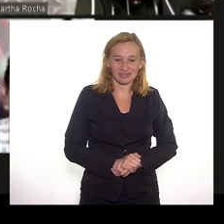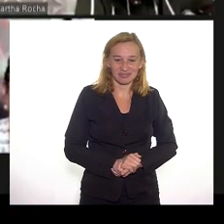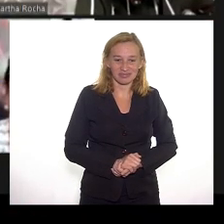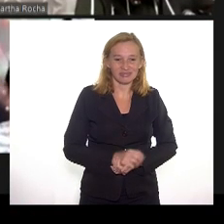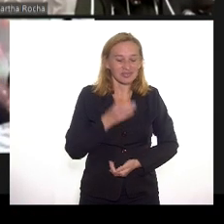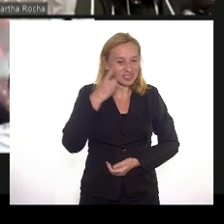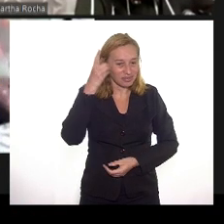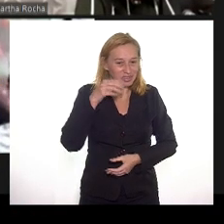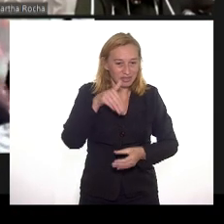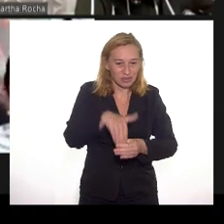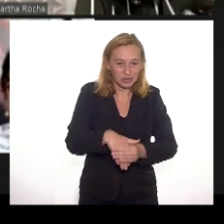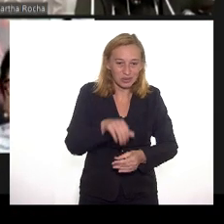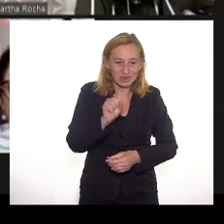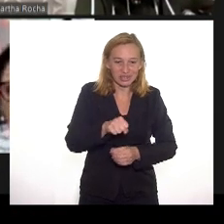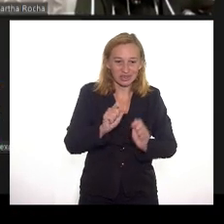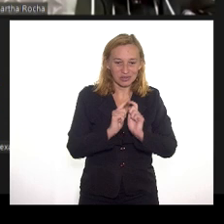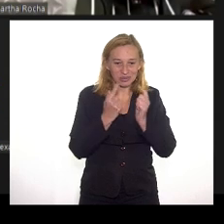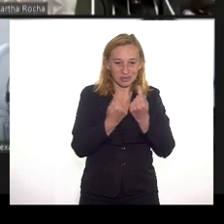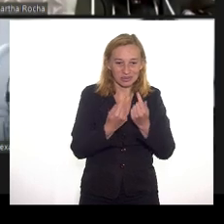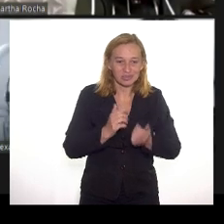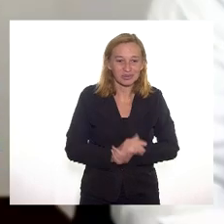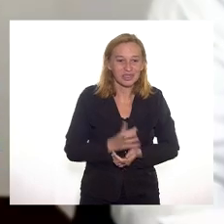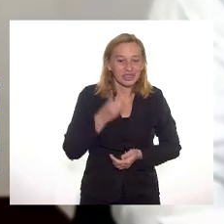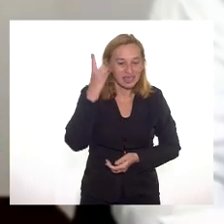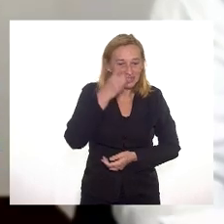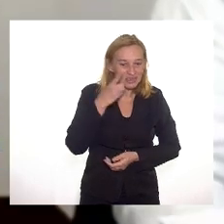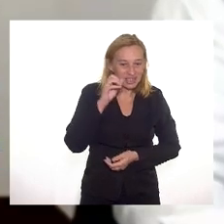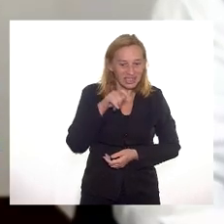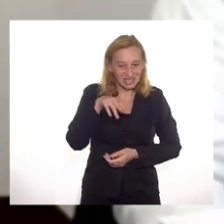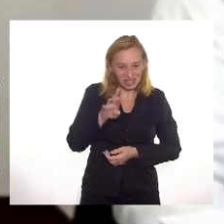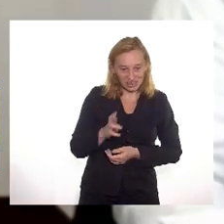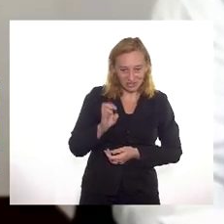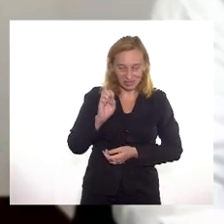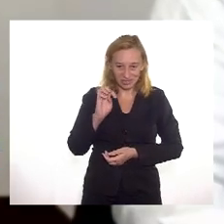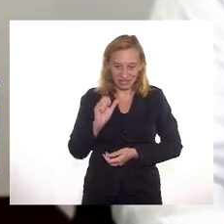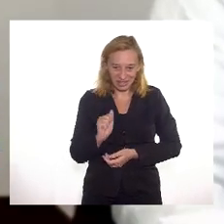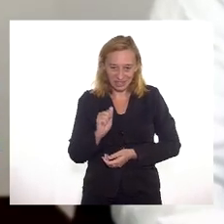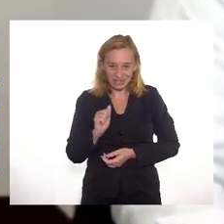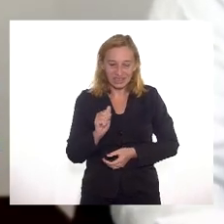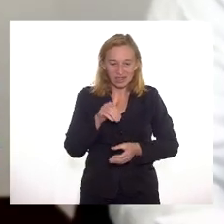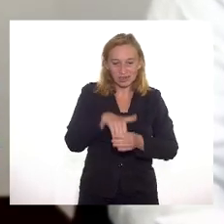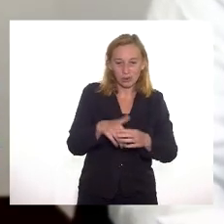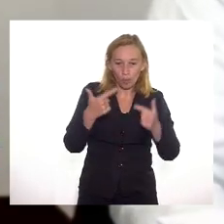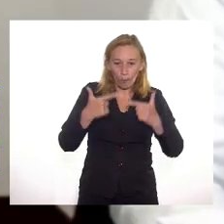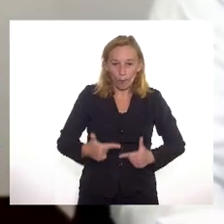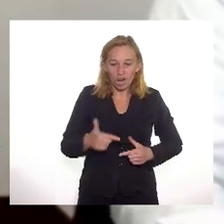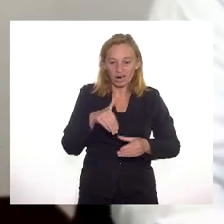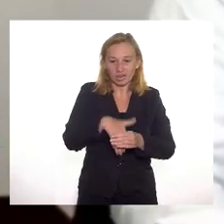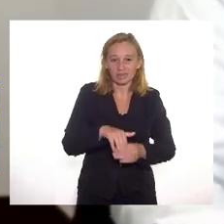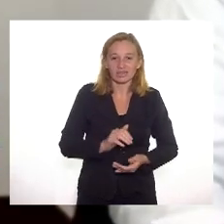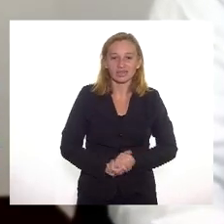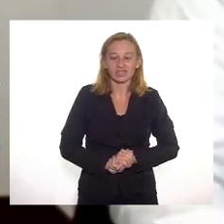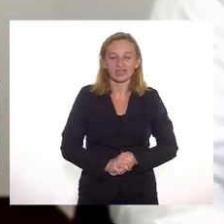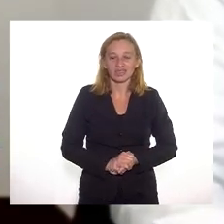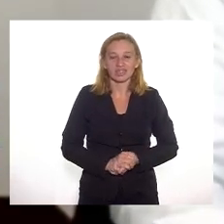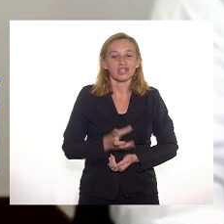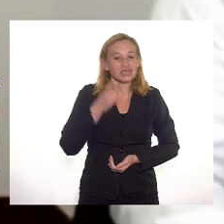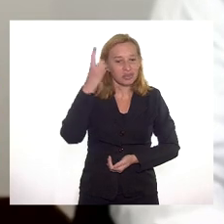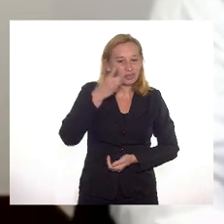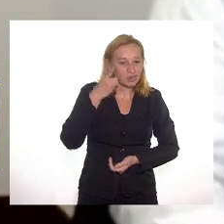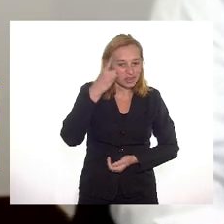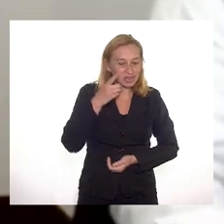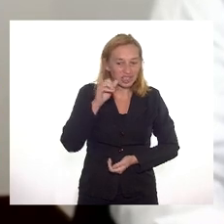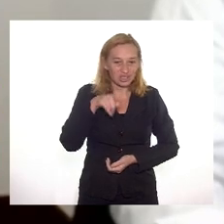Deputada Alana Passos votou sim no grupo. Deputado Alexandre Freitas votou pela abstenção. Deputado